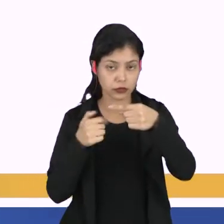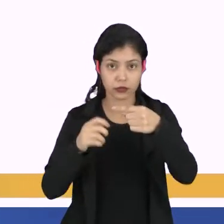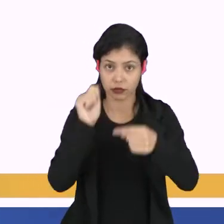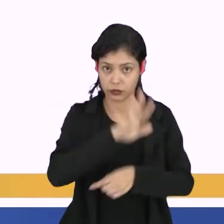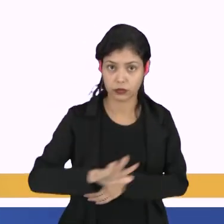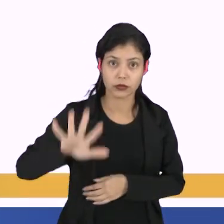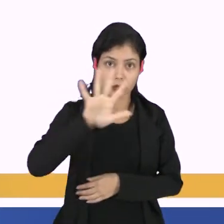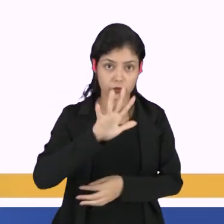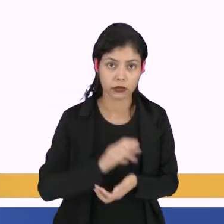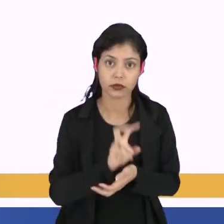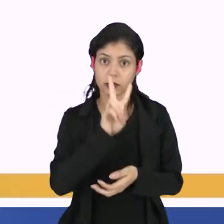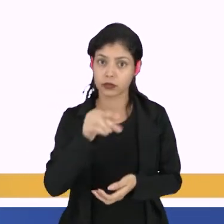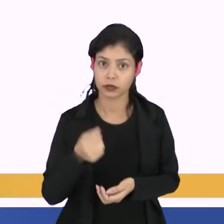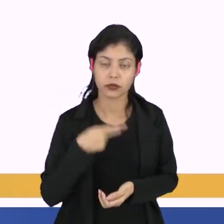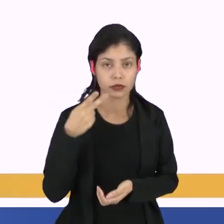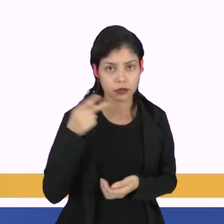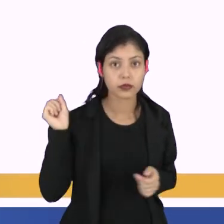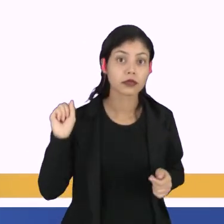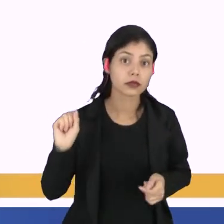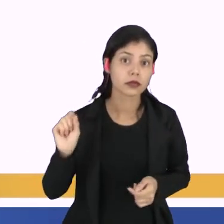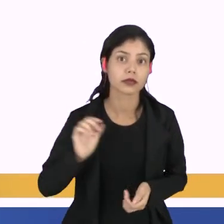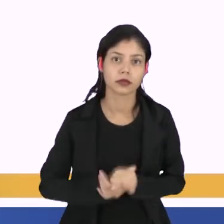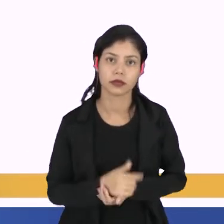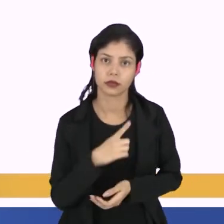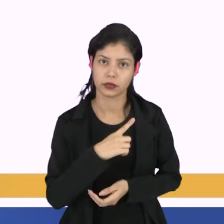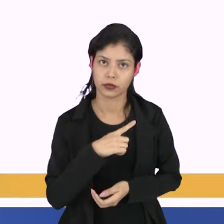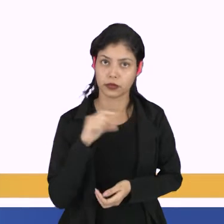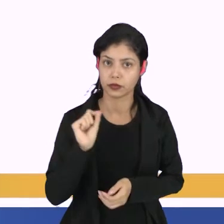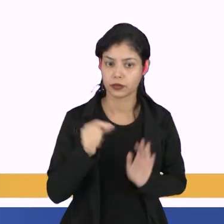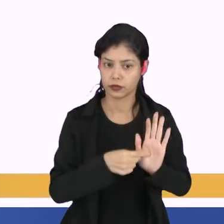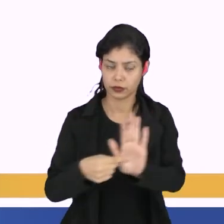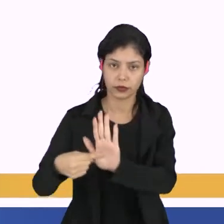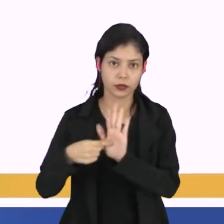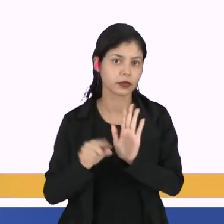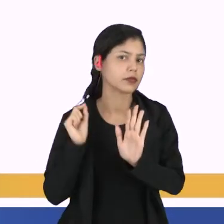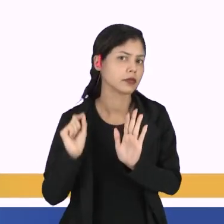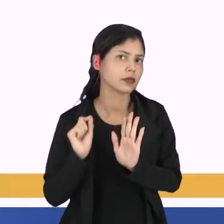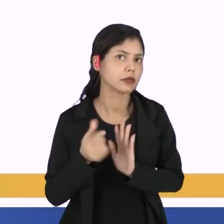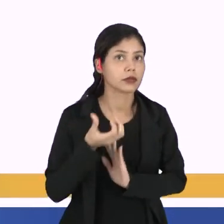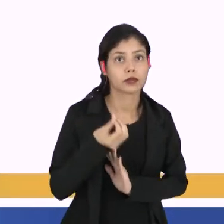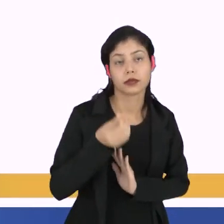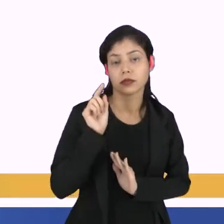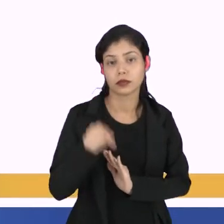total. Isso vai me dizer que nós temos representado aí